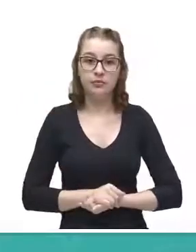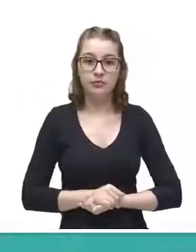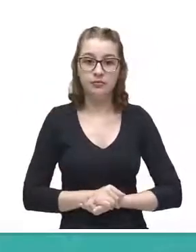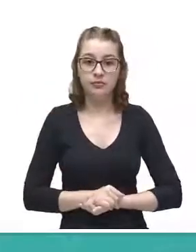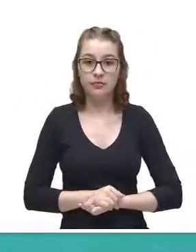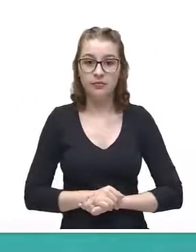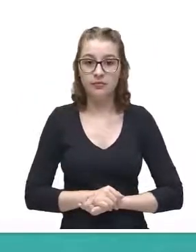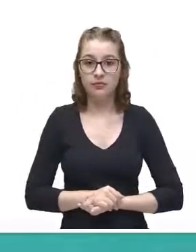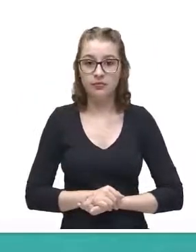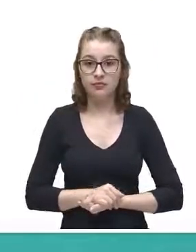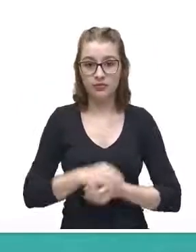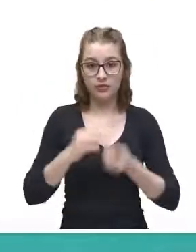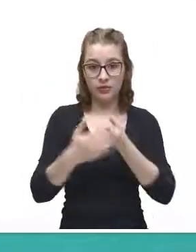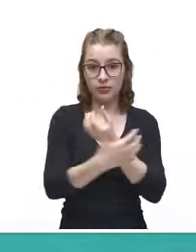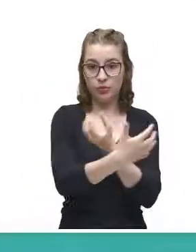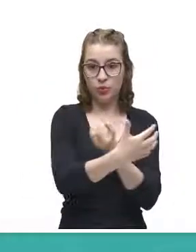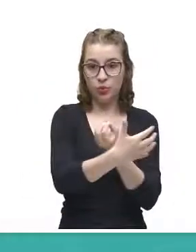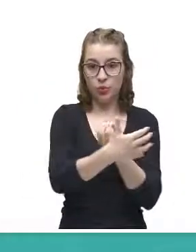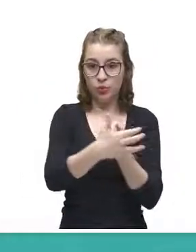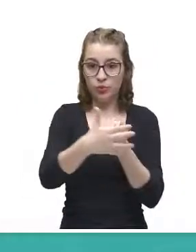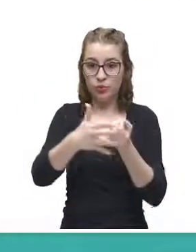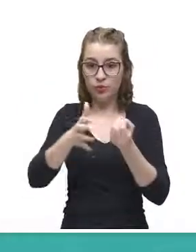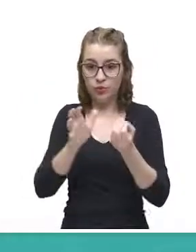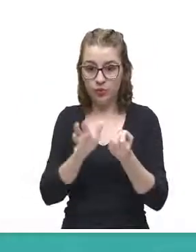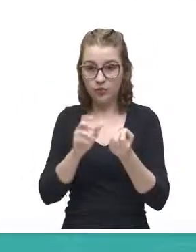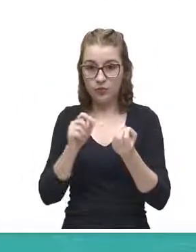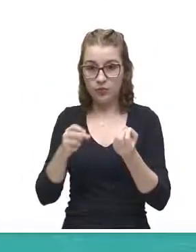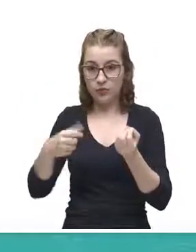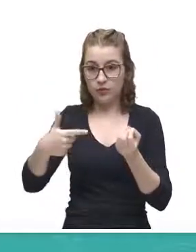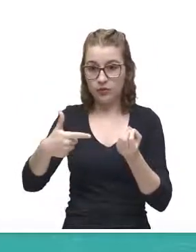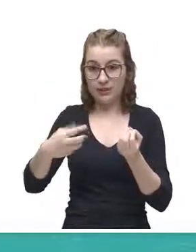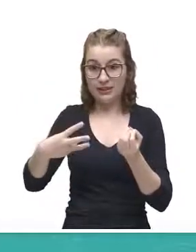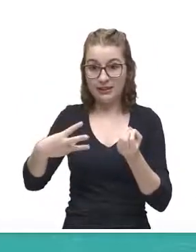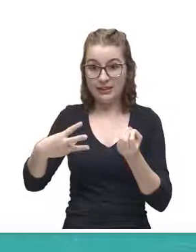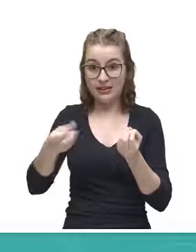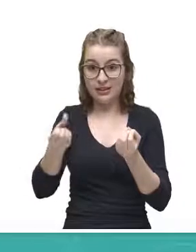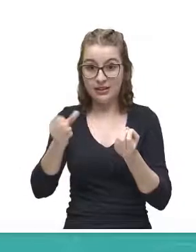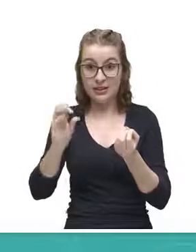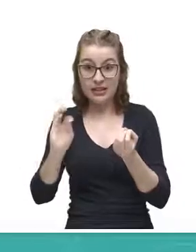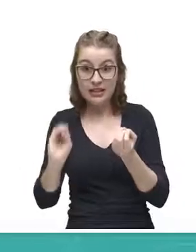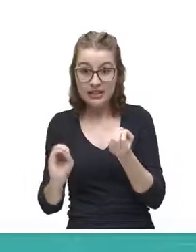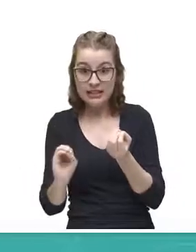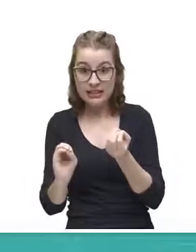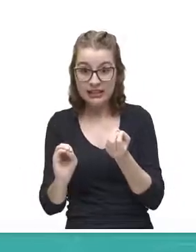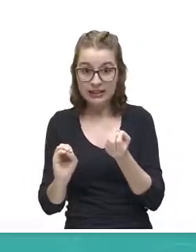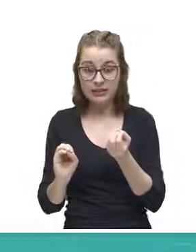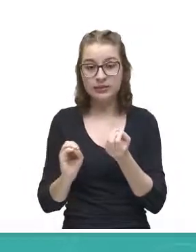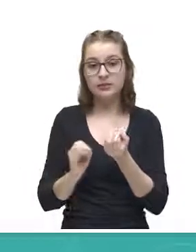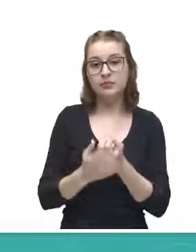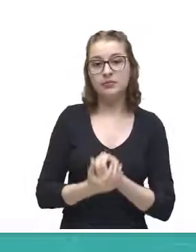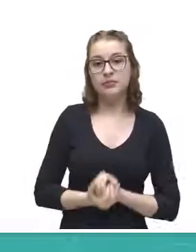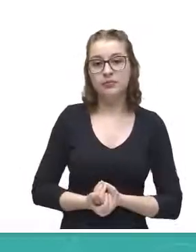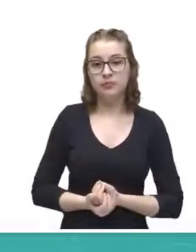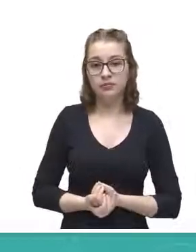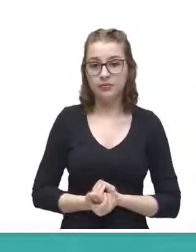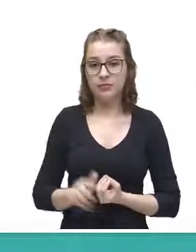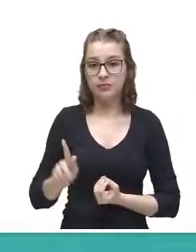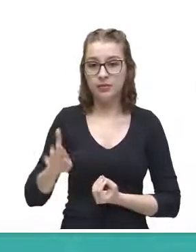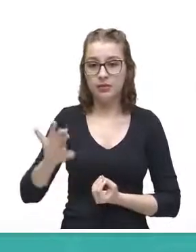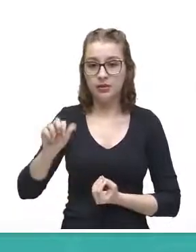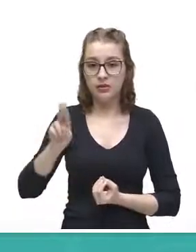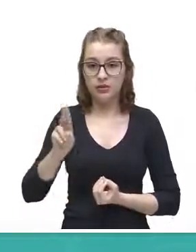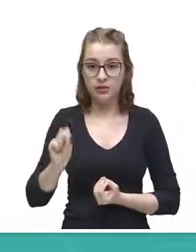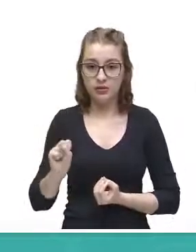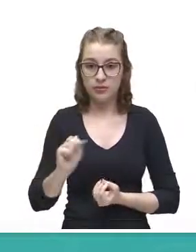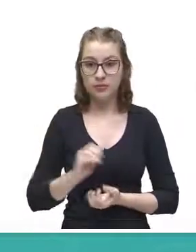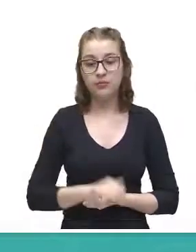360 graus, tá? Totalizando tudo isso daqui, nós temos 360 graus.